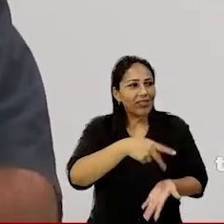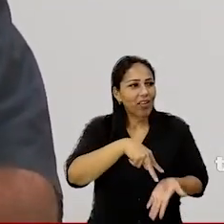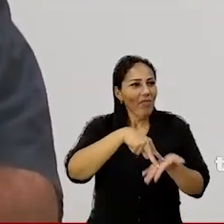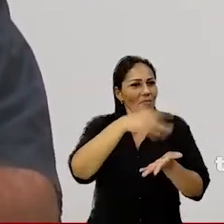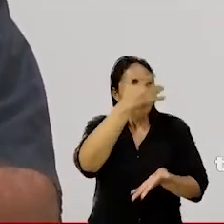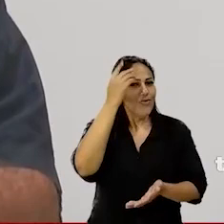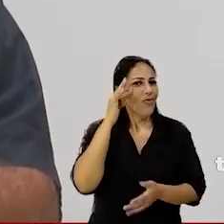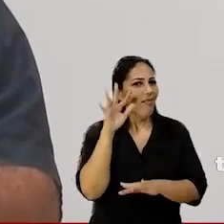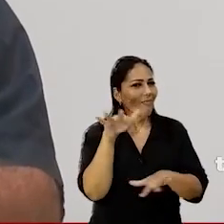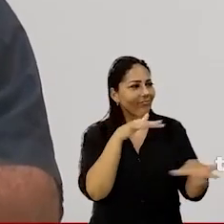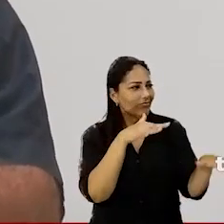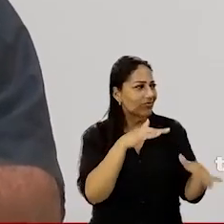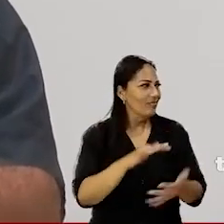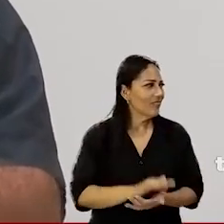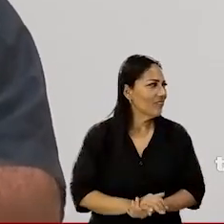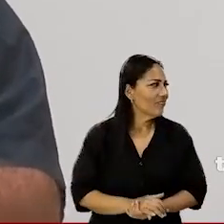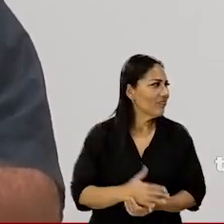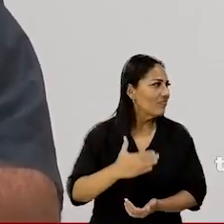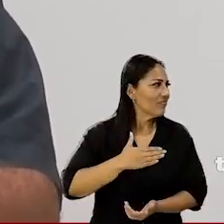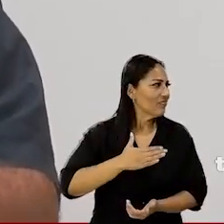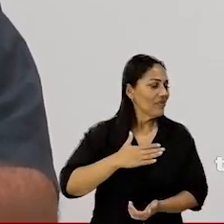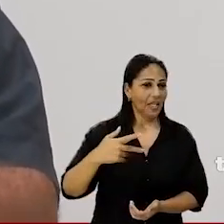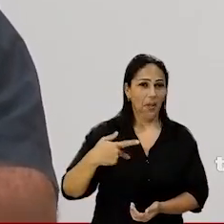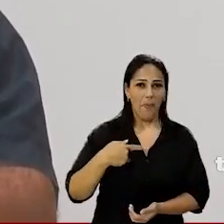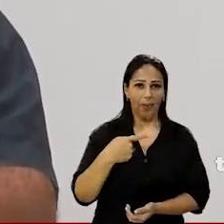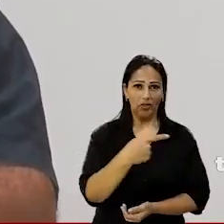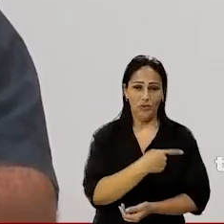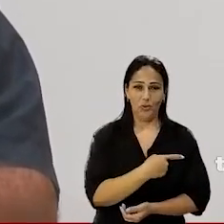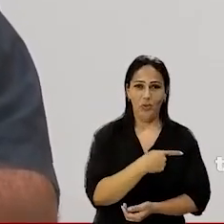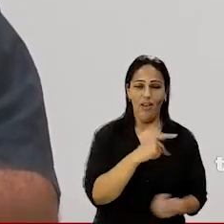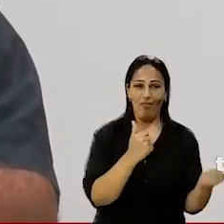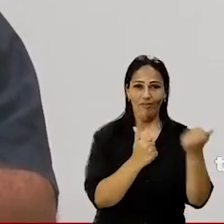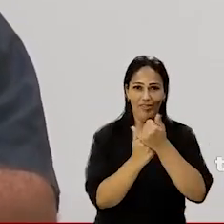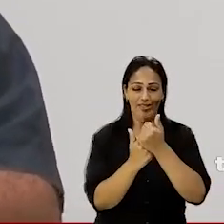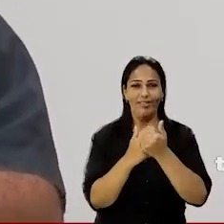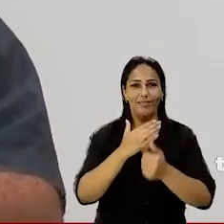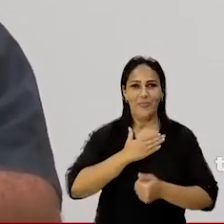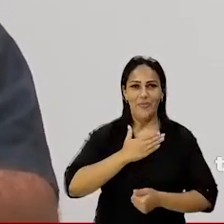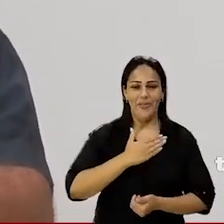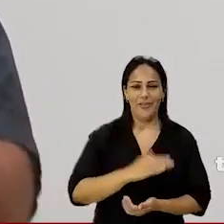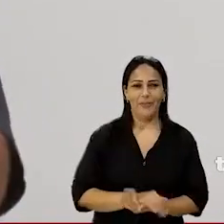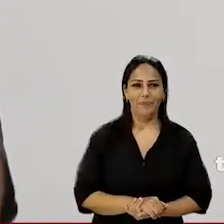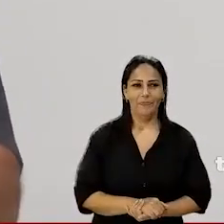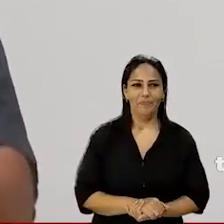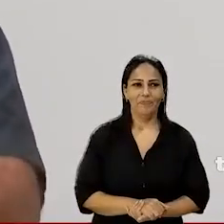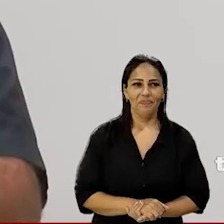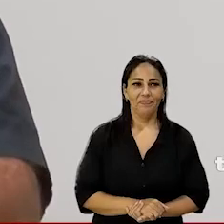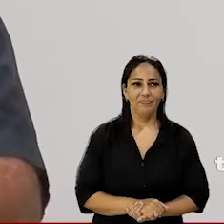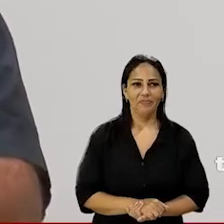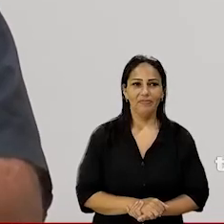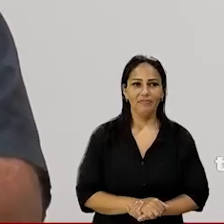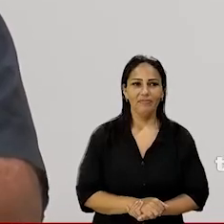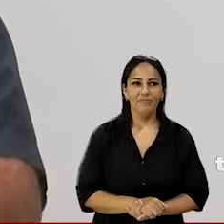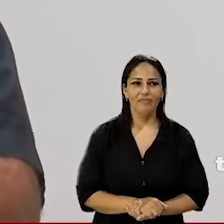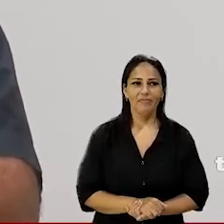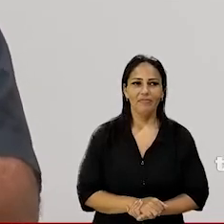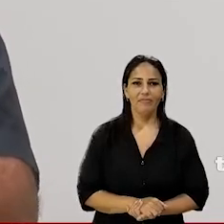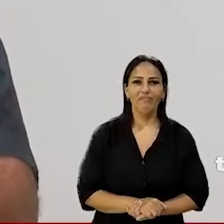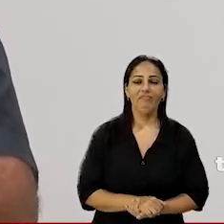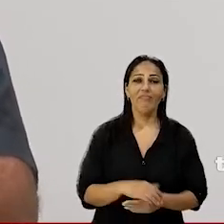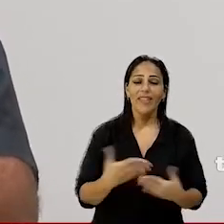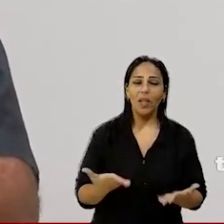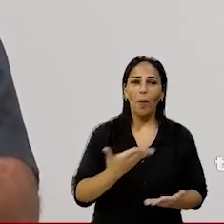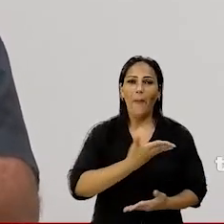você. Minha pastora Adriana, a vice-prefeita de Sissão. Pois bem, meus amigos e